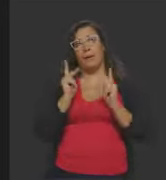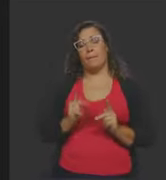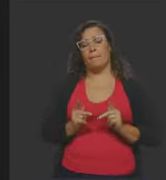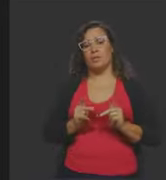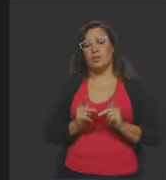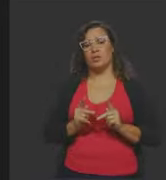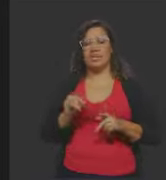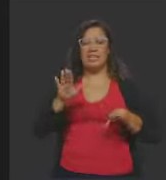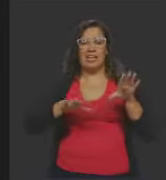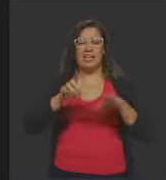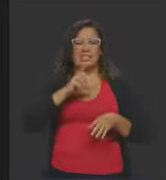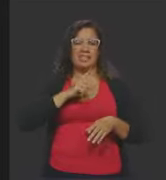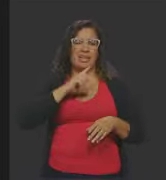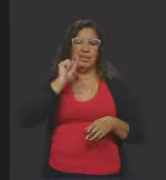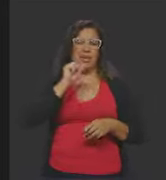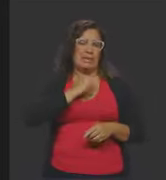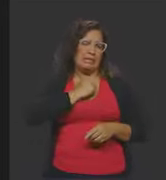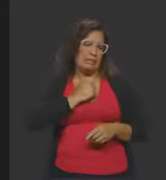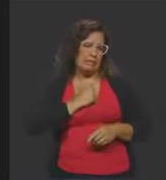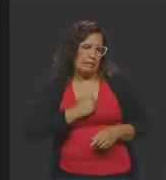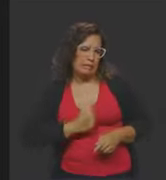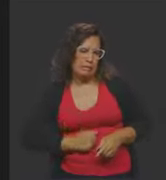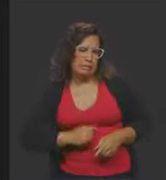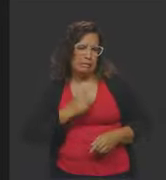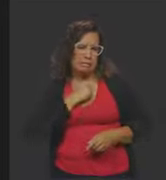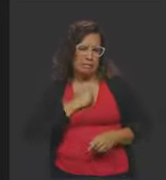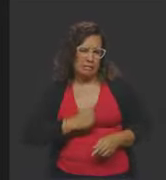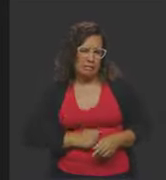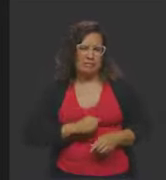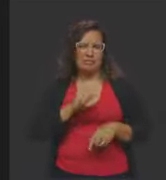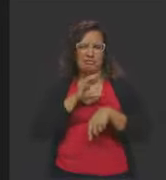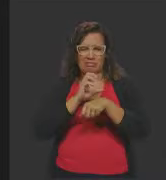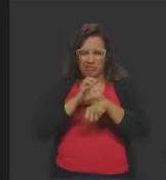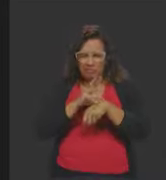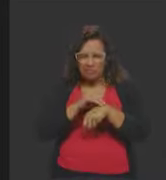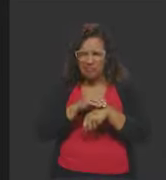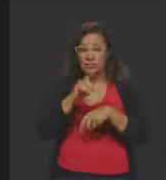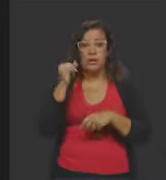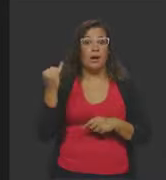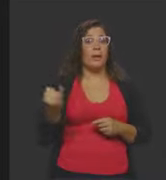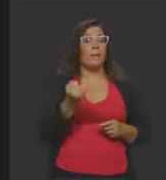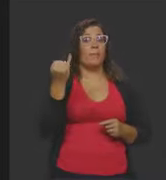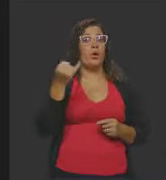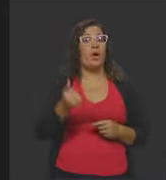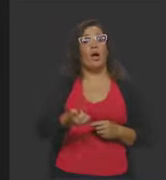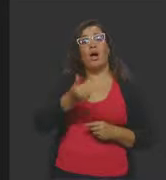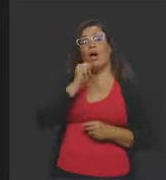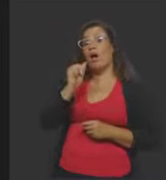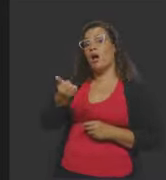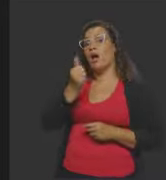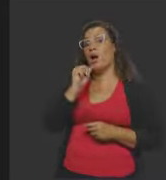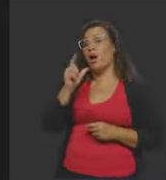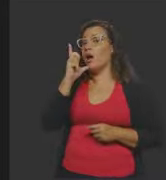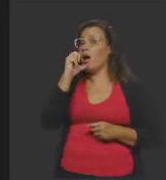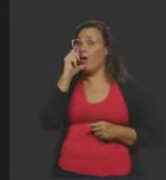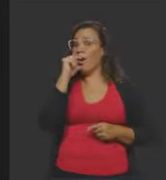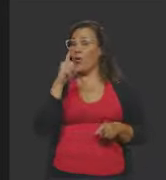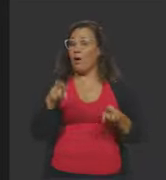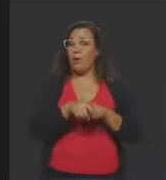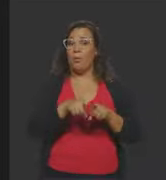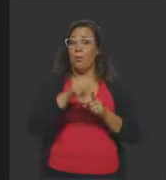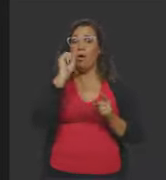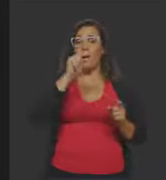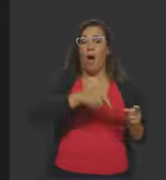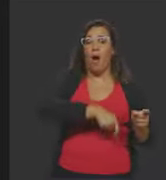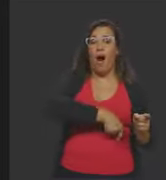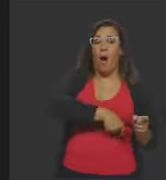alguma virose que causa diarreia, é muito importante tomar muita água. Por que tem muita diarreia ali? Porque o intestino grosso dela